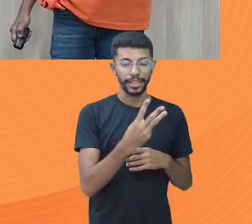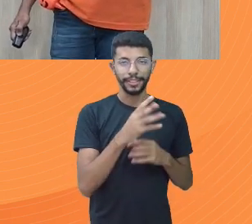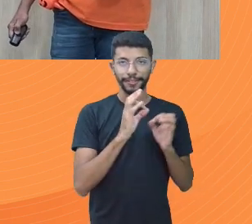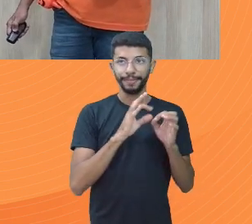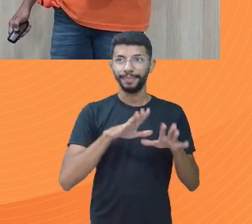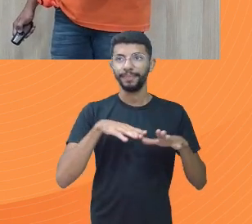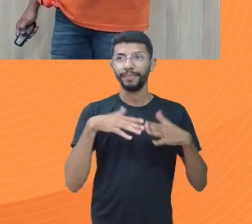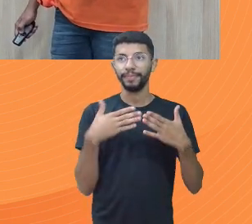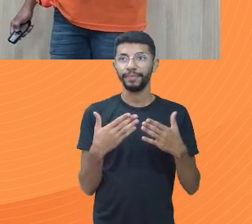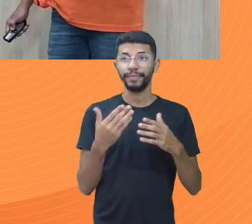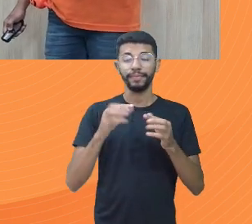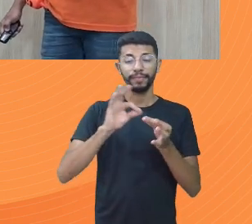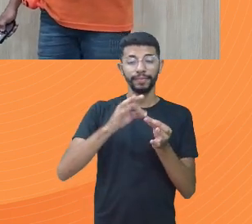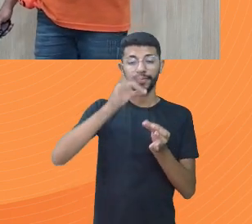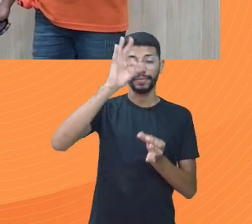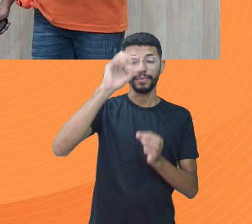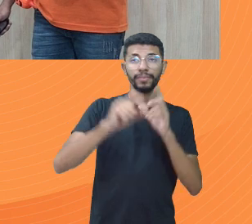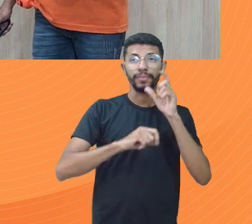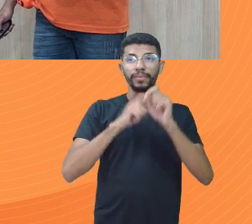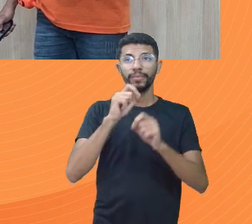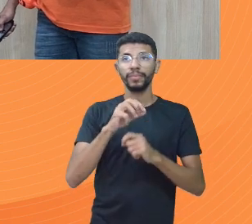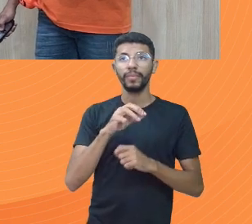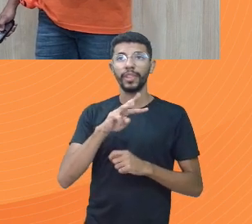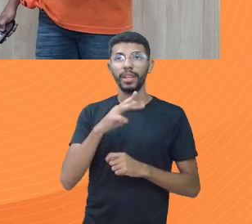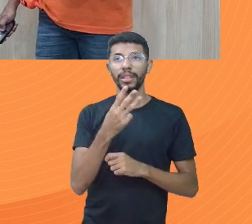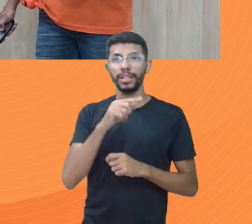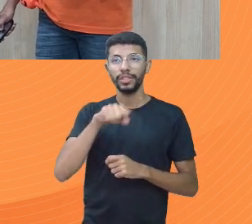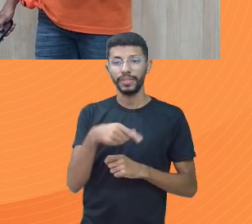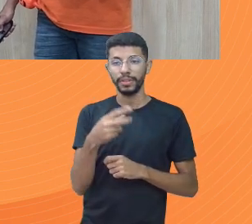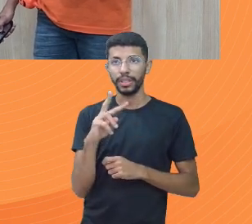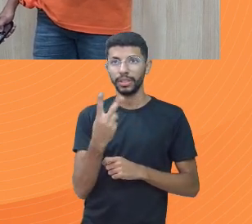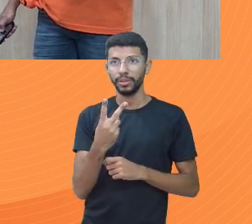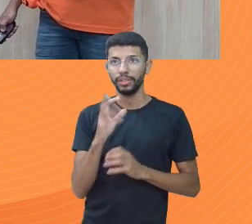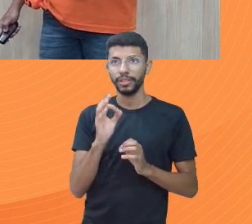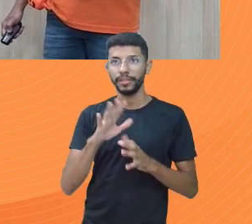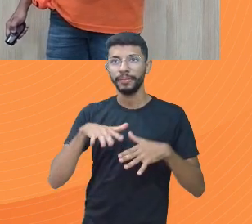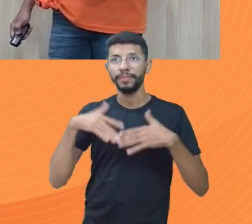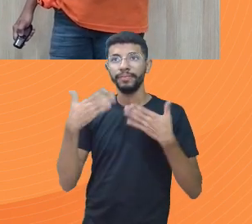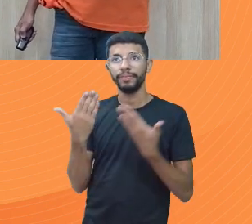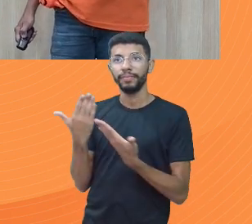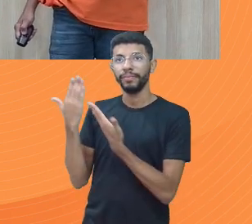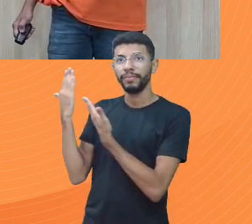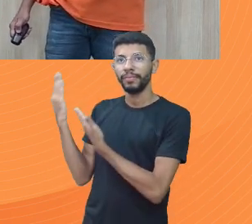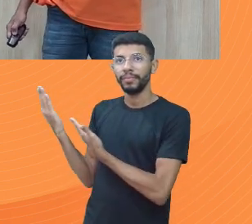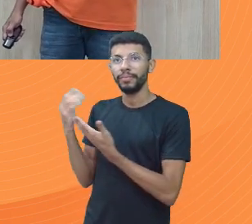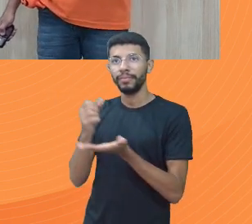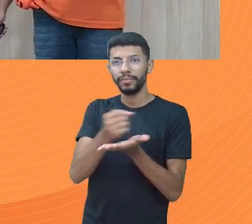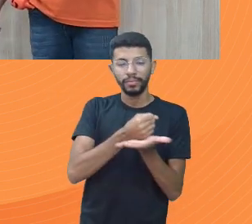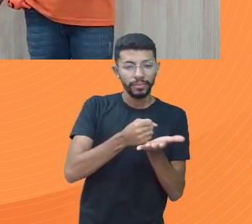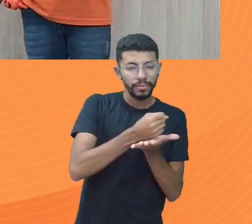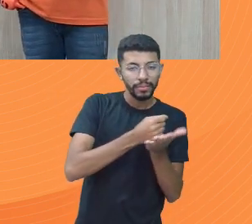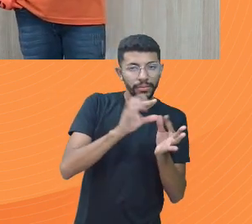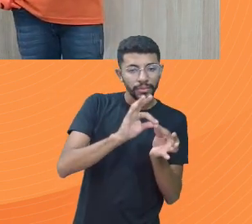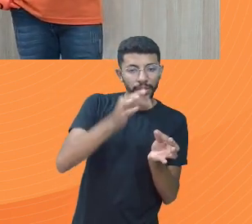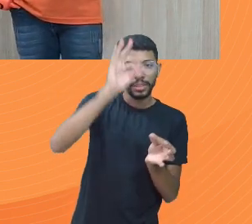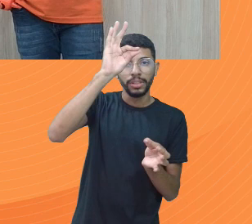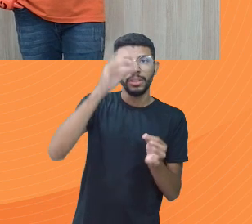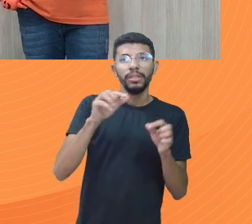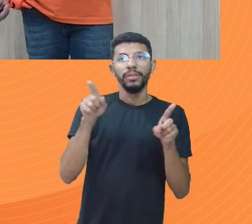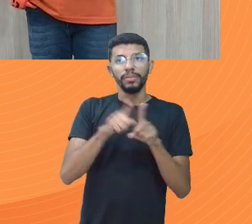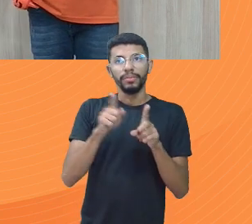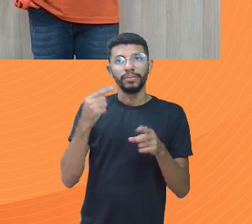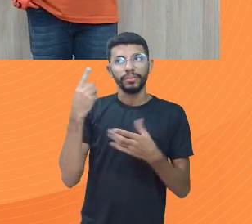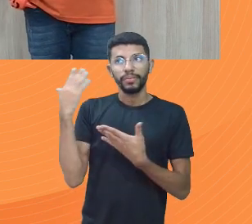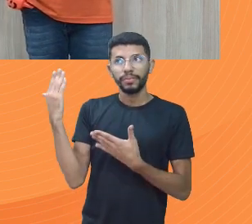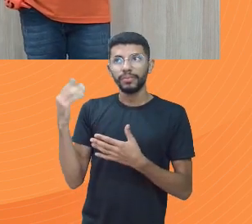a altura é 3,2. Então, a gente coloca lá no lugar da base da altura, na parte